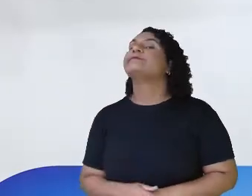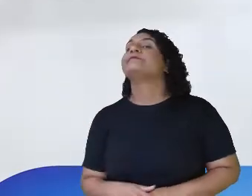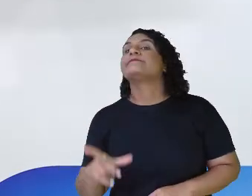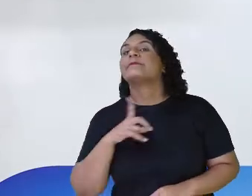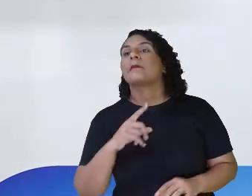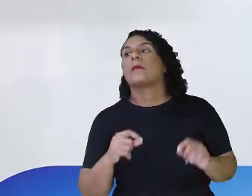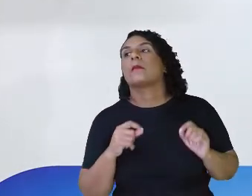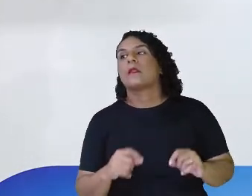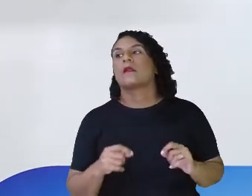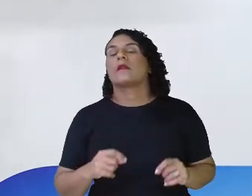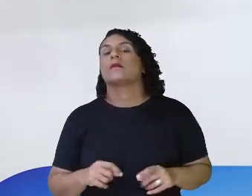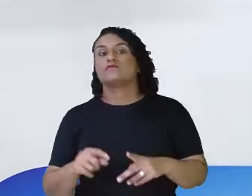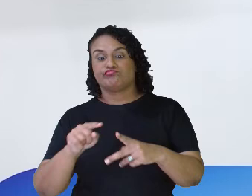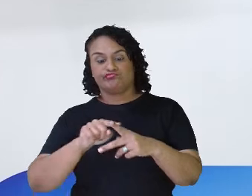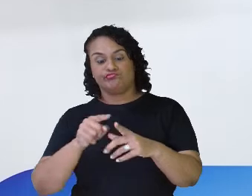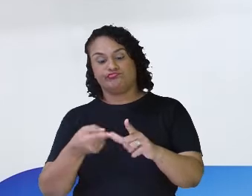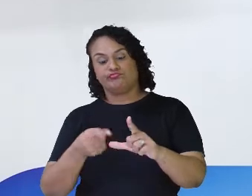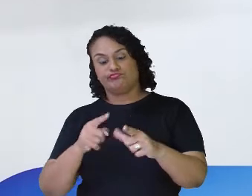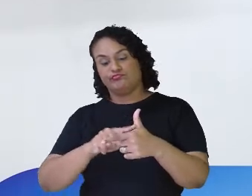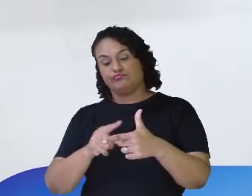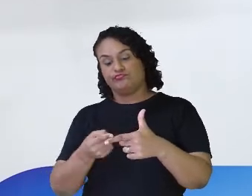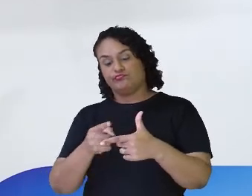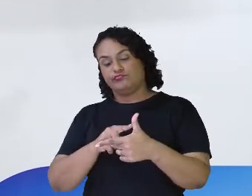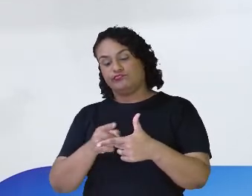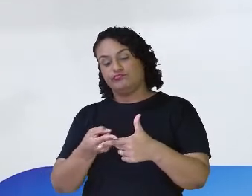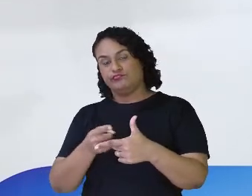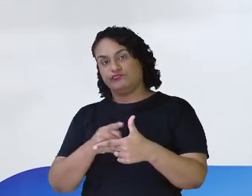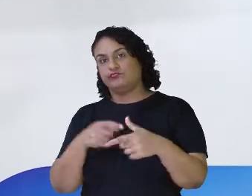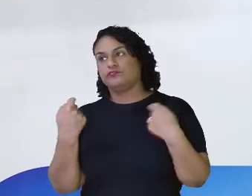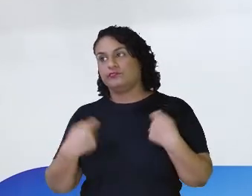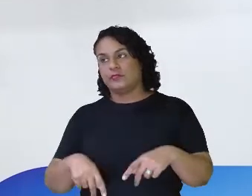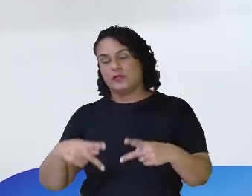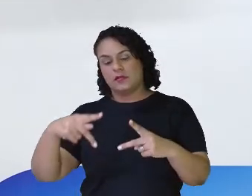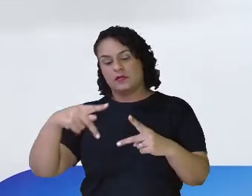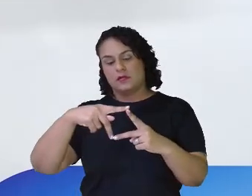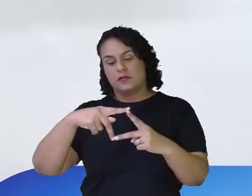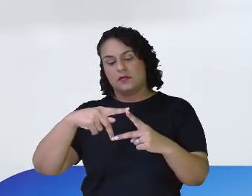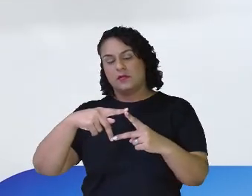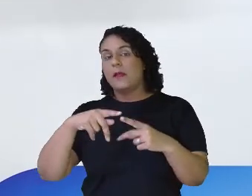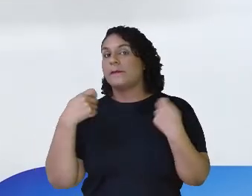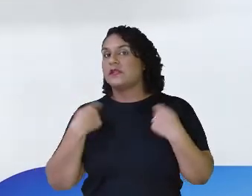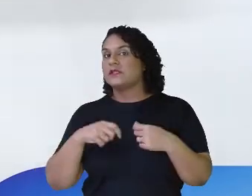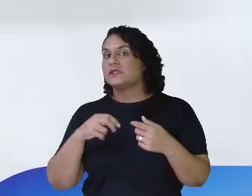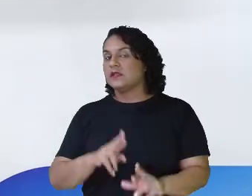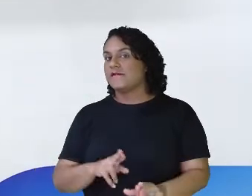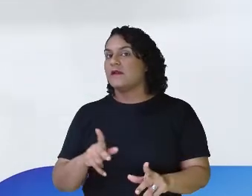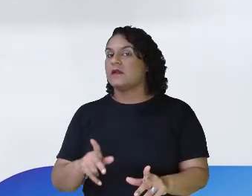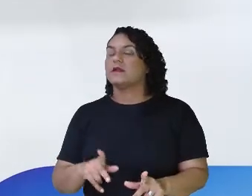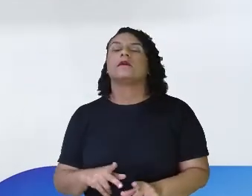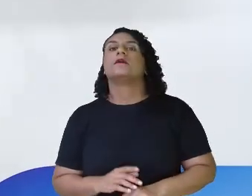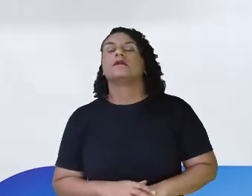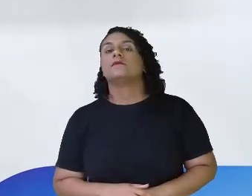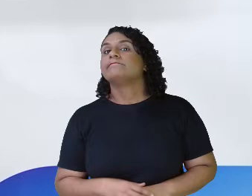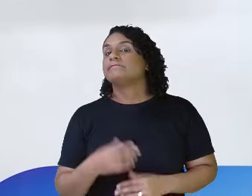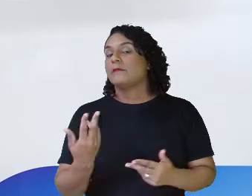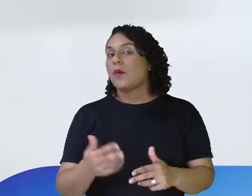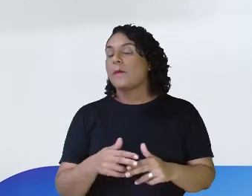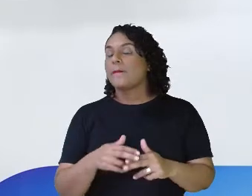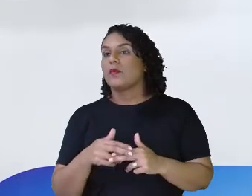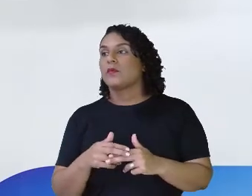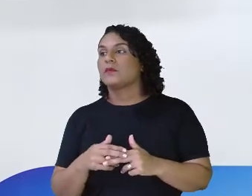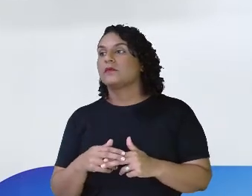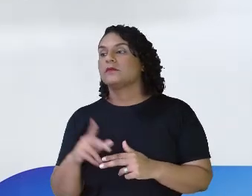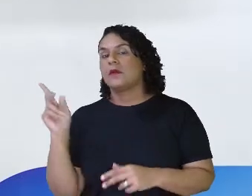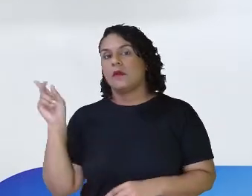tem a questão dos ângulos. Esse meu ângulo precisa ser diferente do outro, tá? Por isso que eu já trouxe